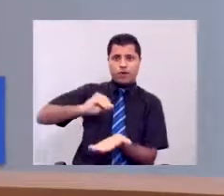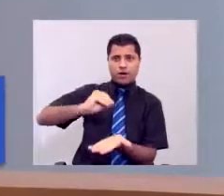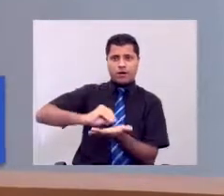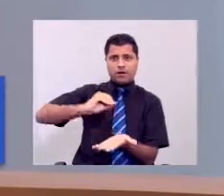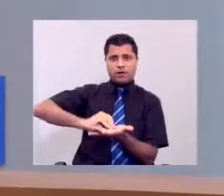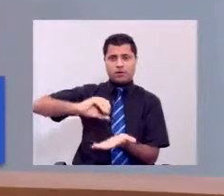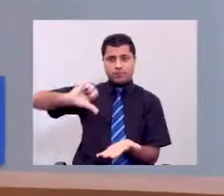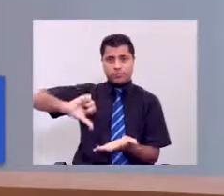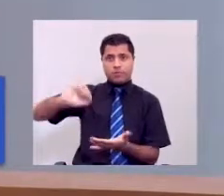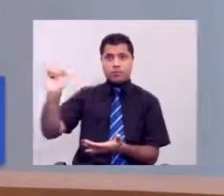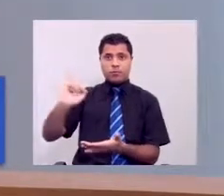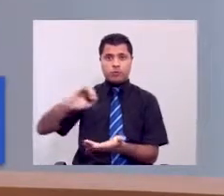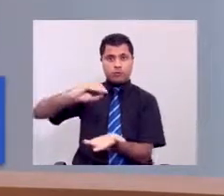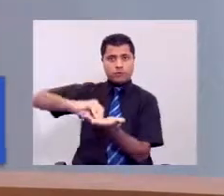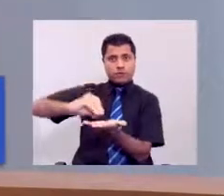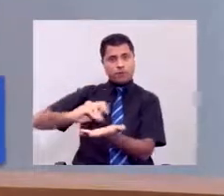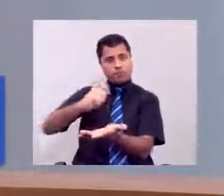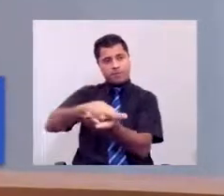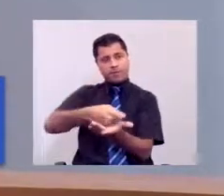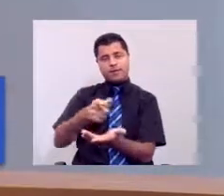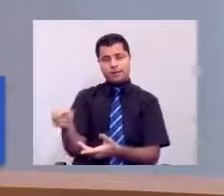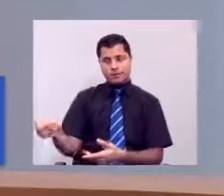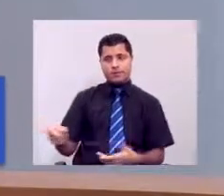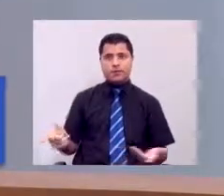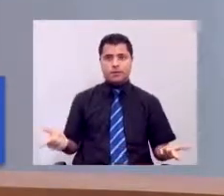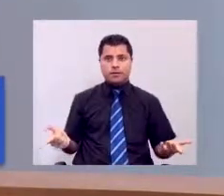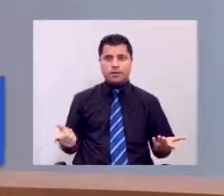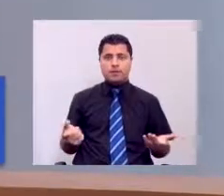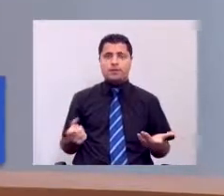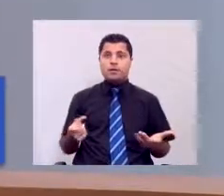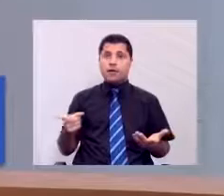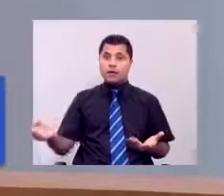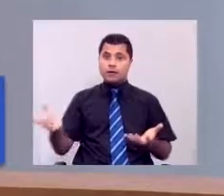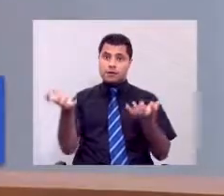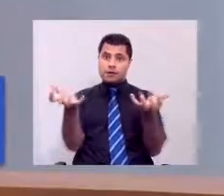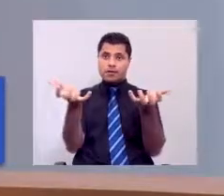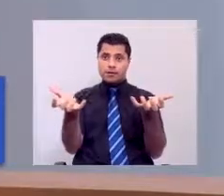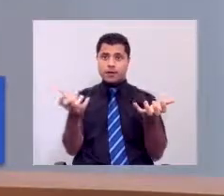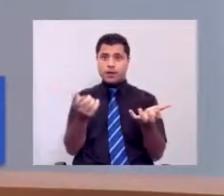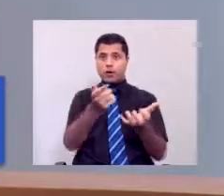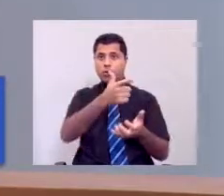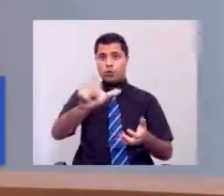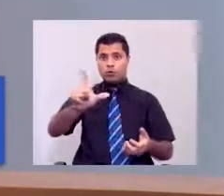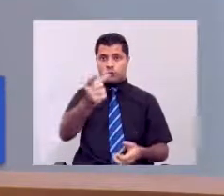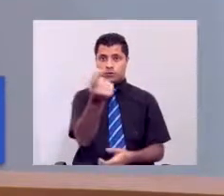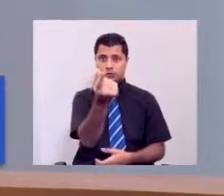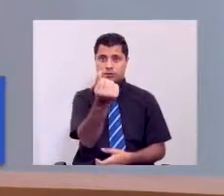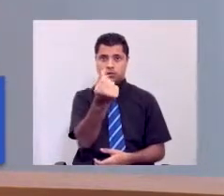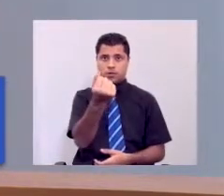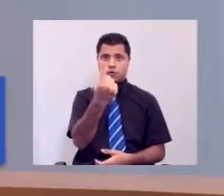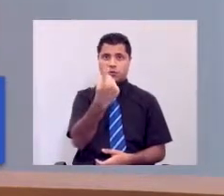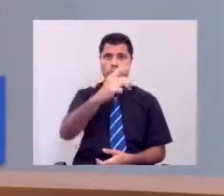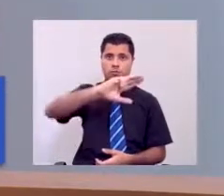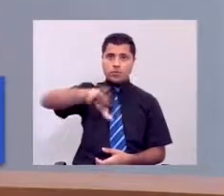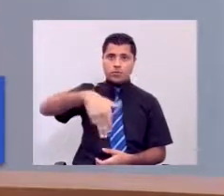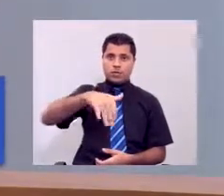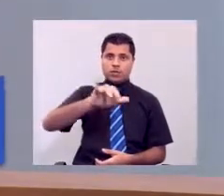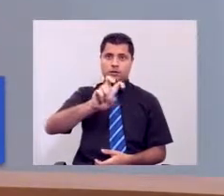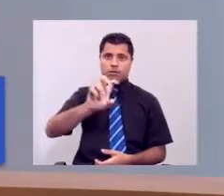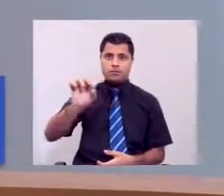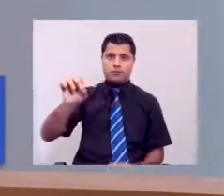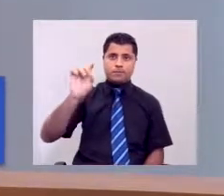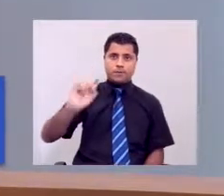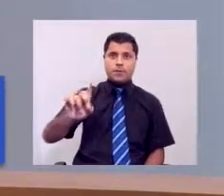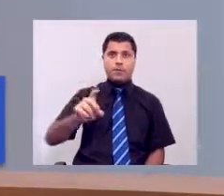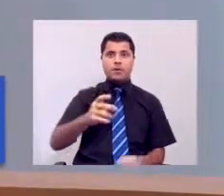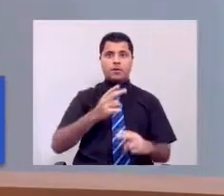alguns impostos, então eles pretendem fazer um outro empréstimo de 1,5 milhão com a